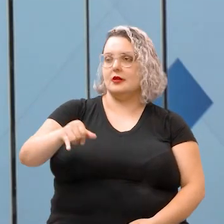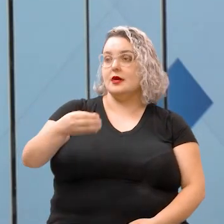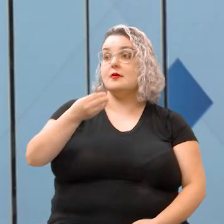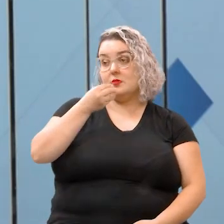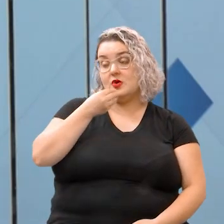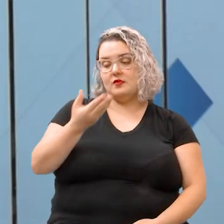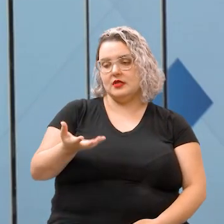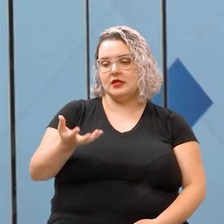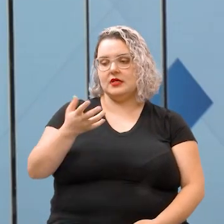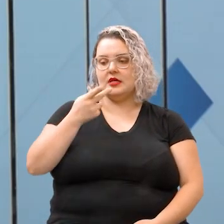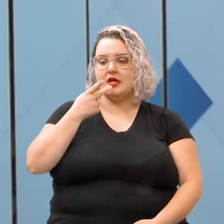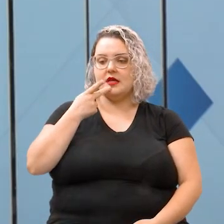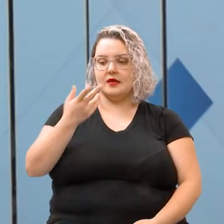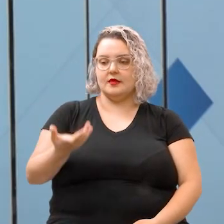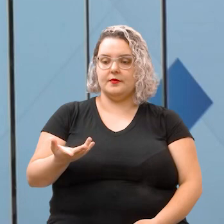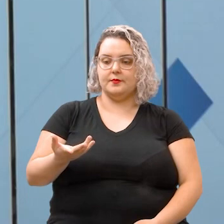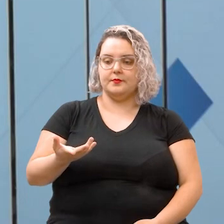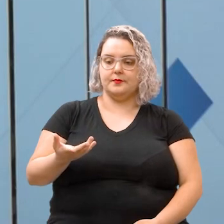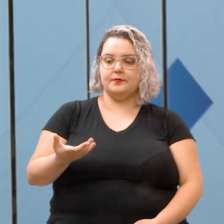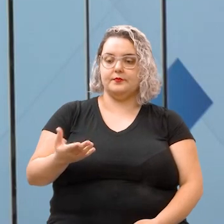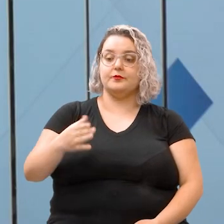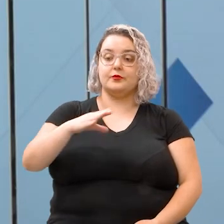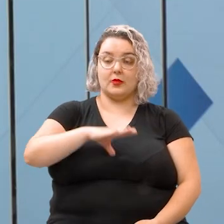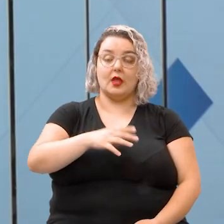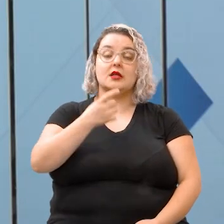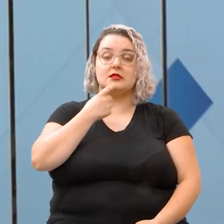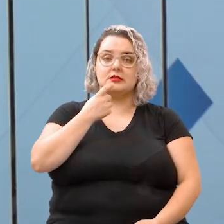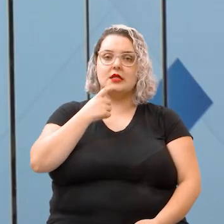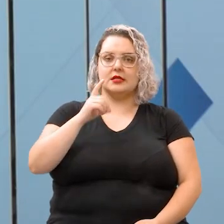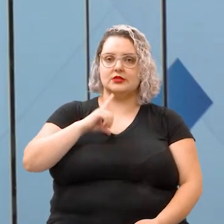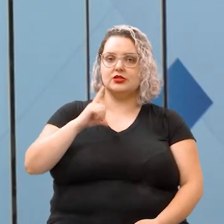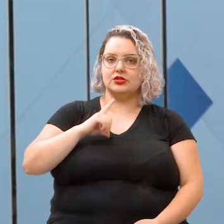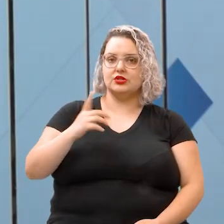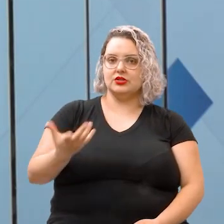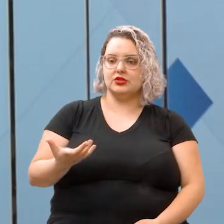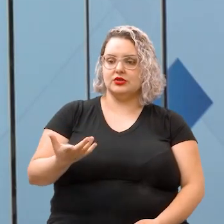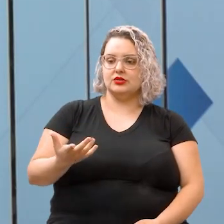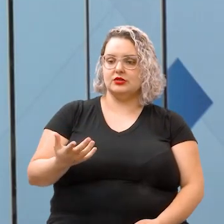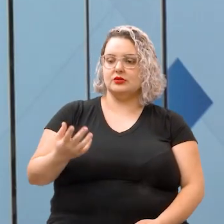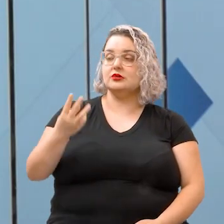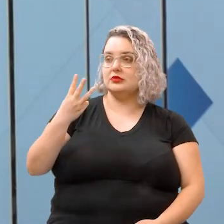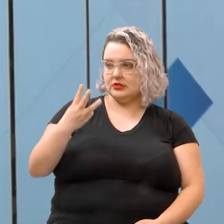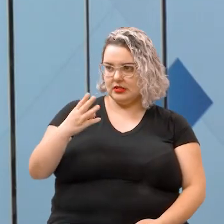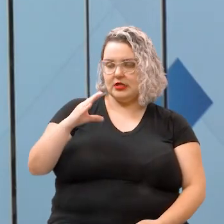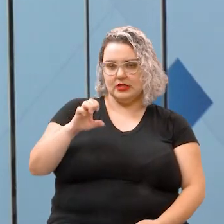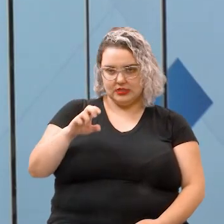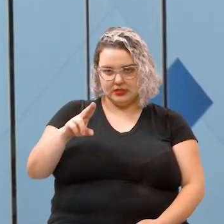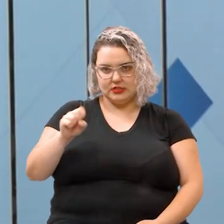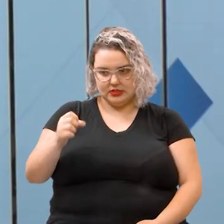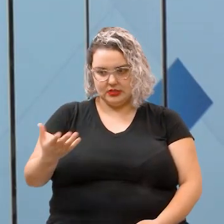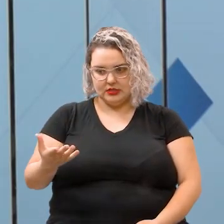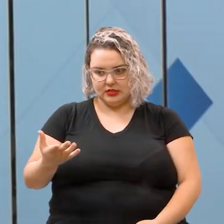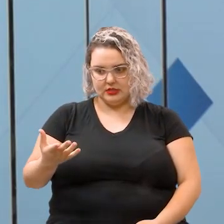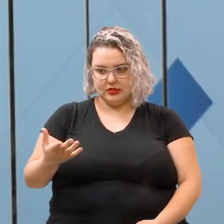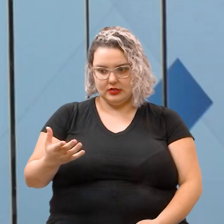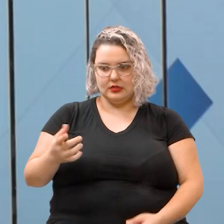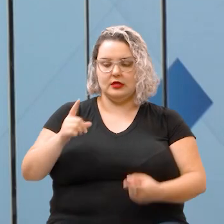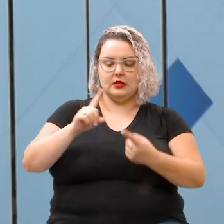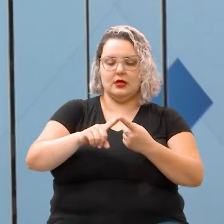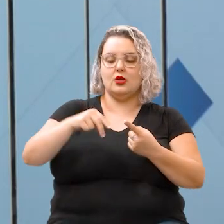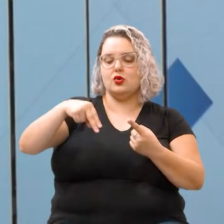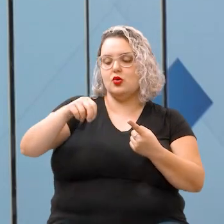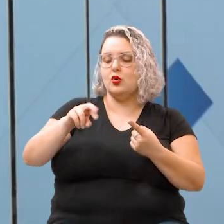Aproveitando, né? Eu queria falar que aqui a Campinas conta com 3 CELs já, é o CEL